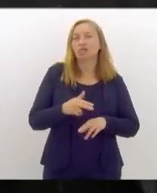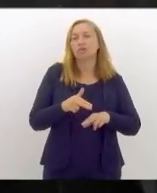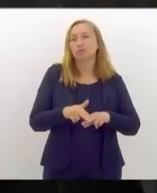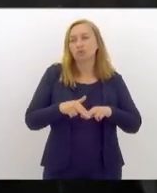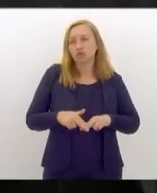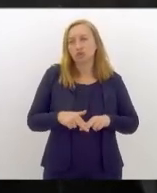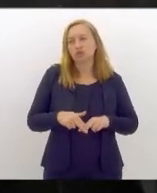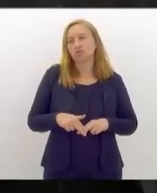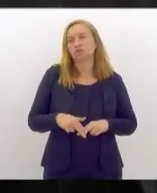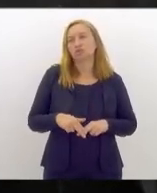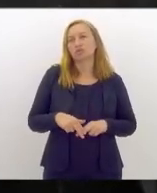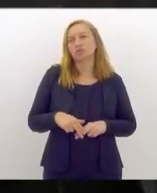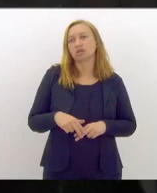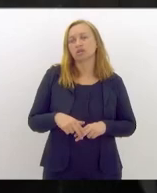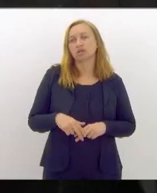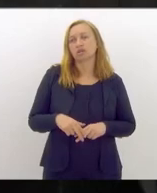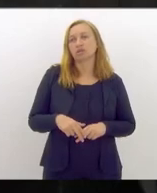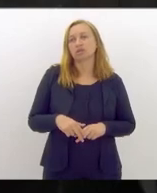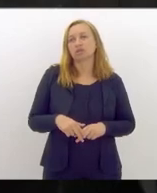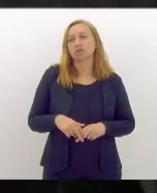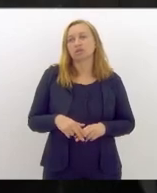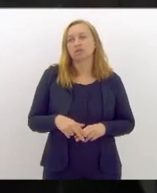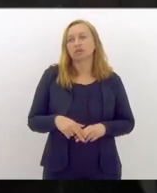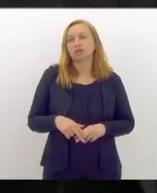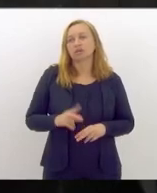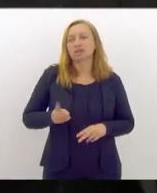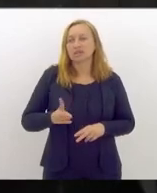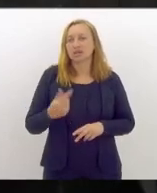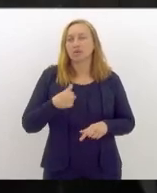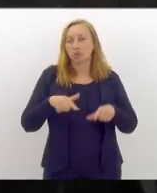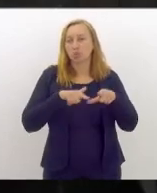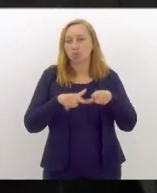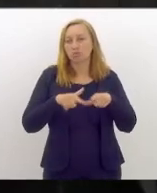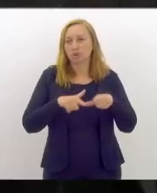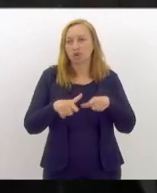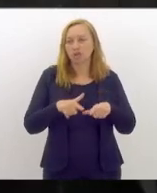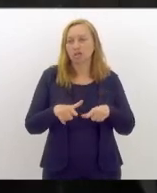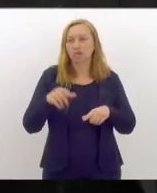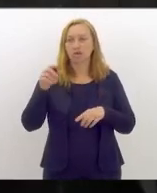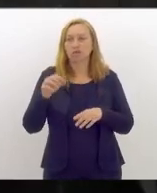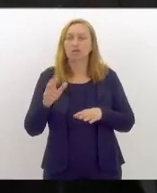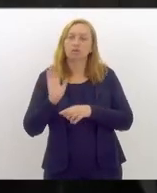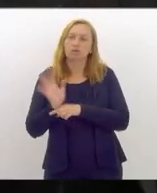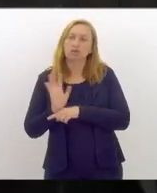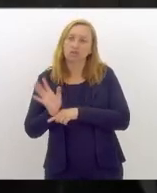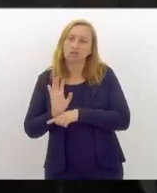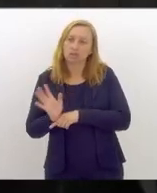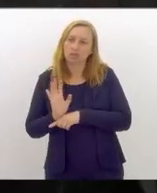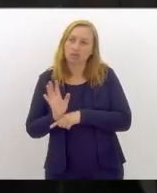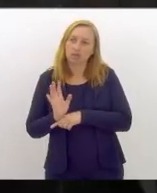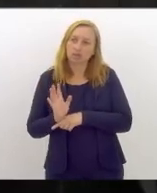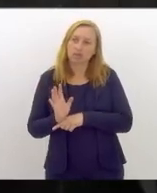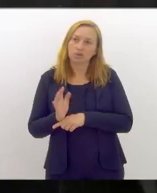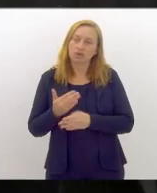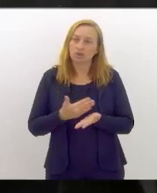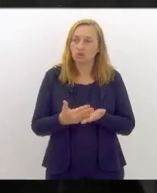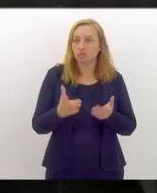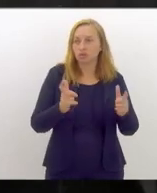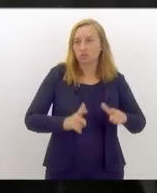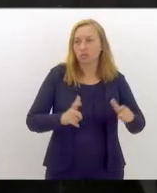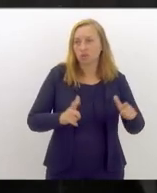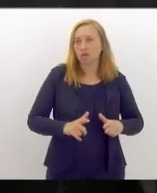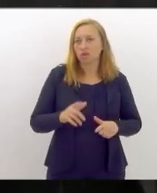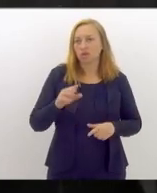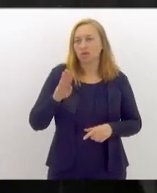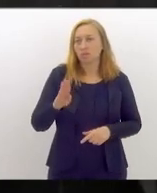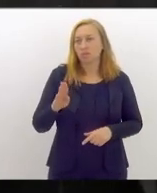né a ótica que eu sempre trabalhei inclusive no meu cinema foi uma ótica a partir desse lugar uma